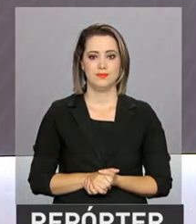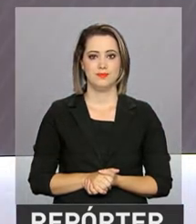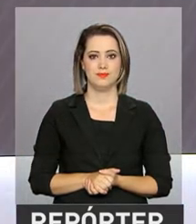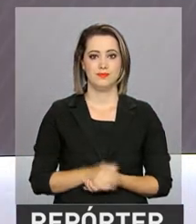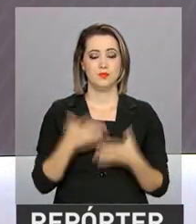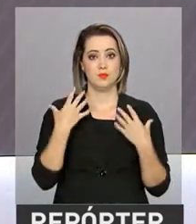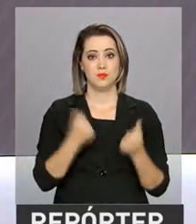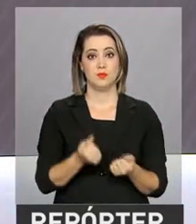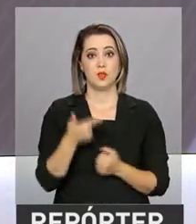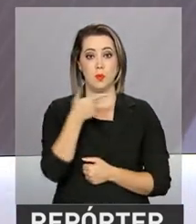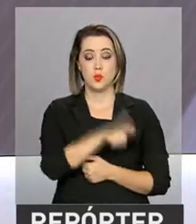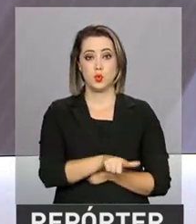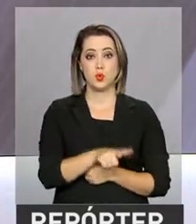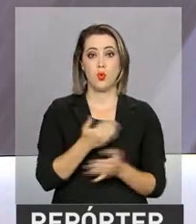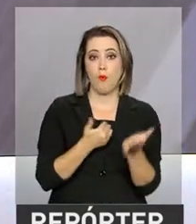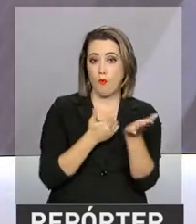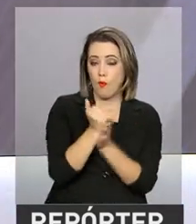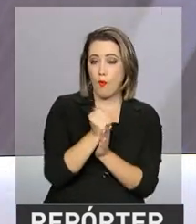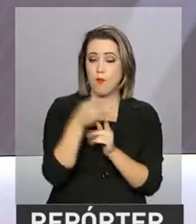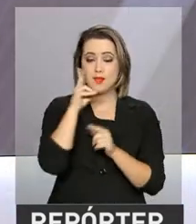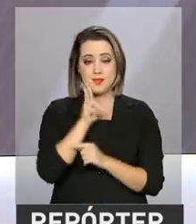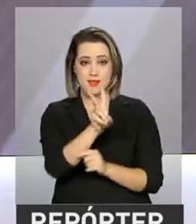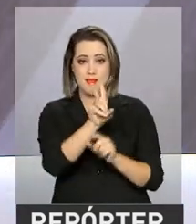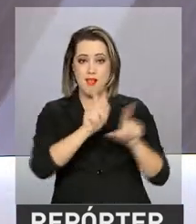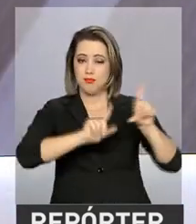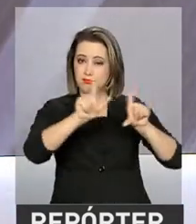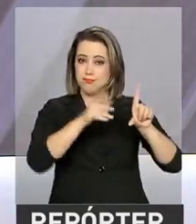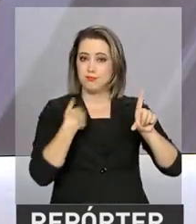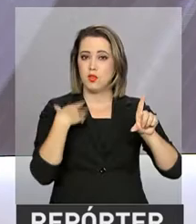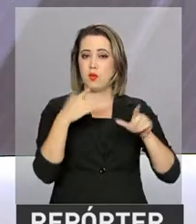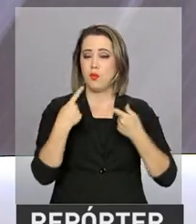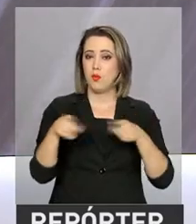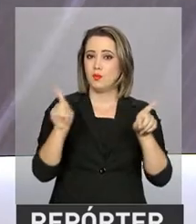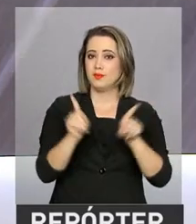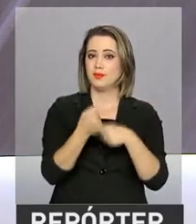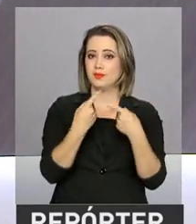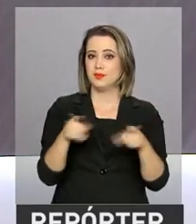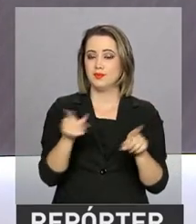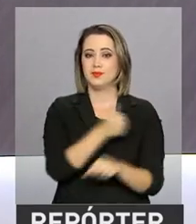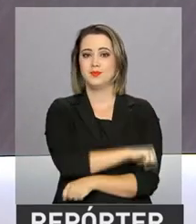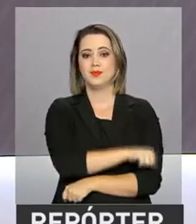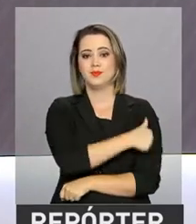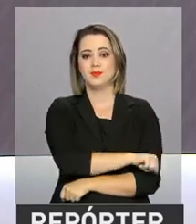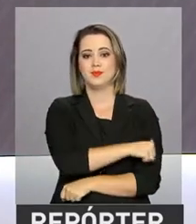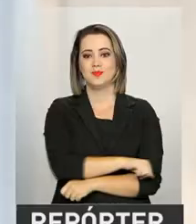Vamos acompanhar novamente essa reportagem sobre o projeto com música no Rio de Janeiro.